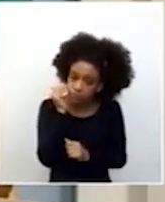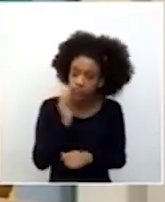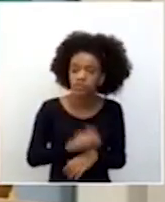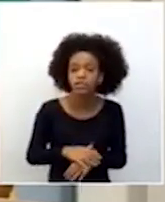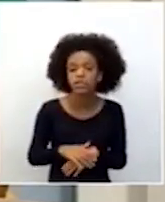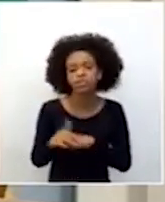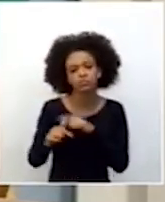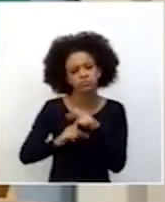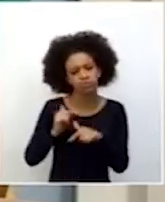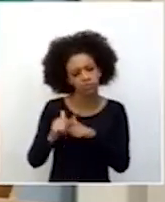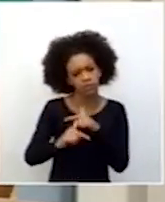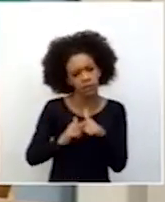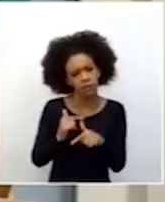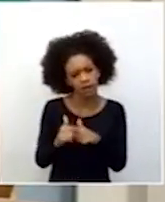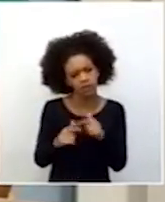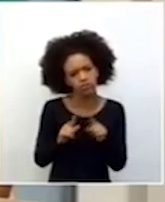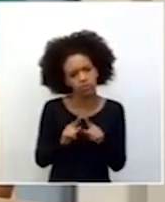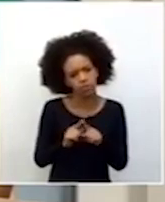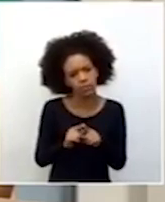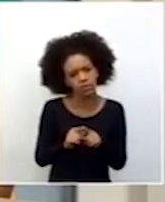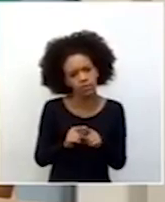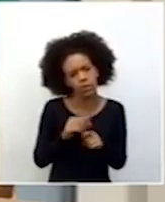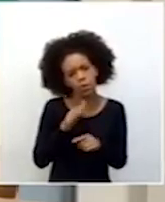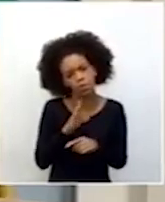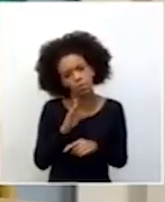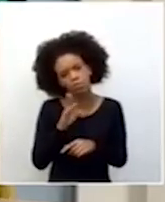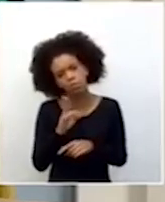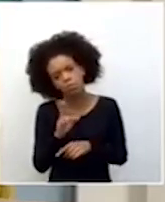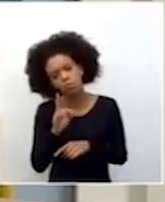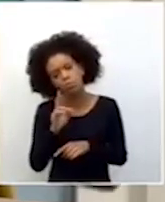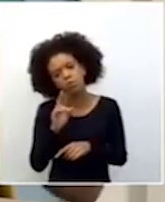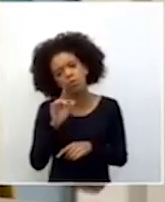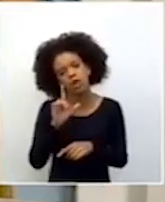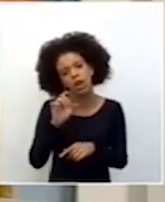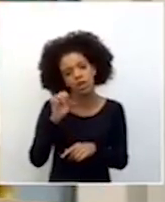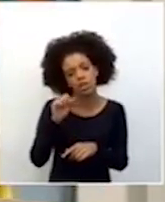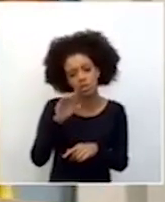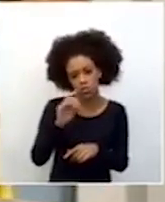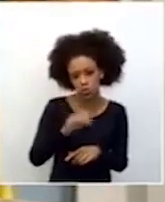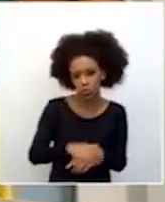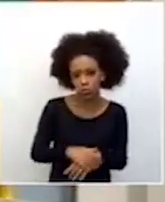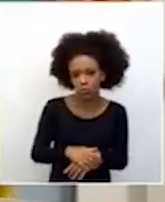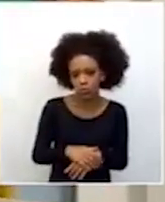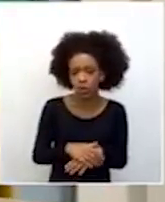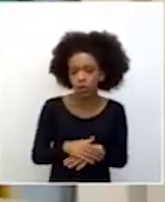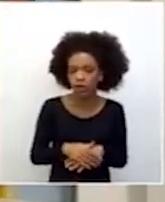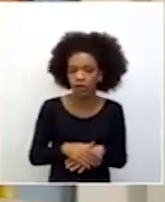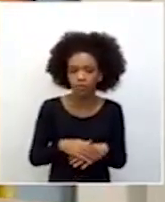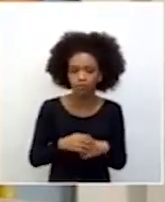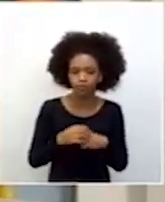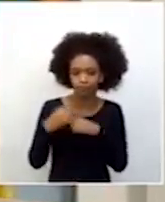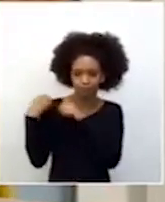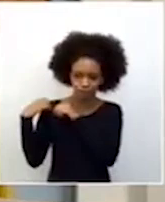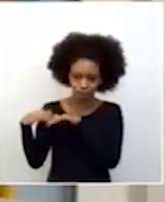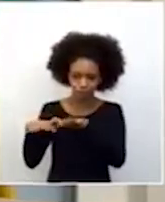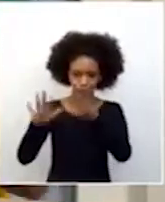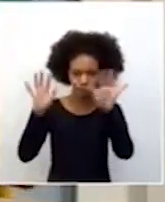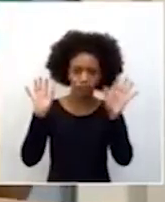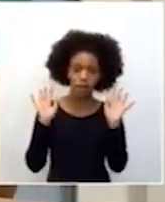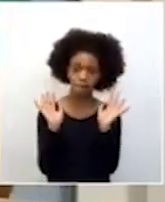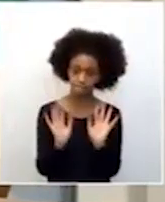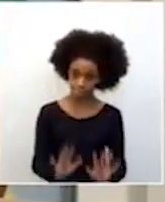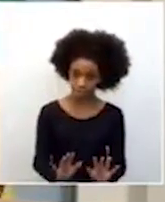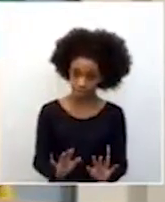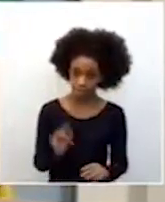eu trabalho ali aquele tom burlesco que, traduzindo para vocês, é aquela zoeira. Nessa zoeira, nesse